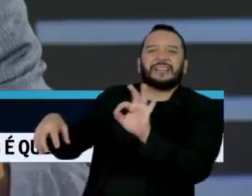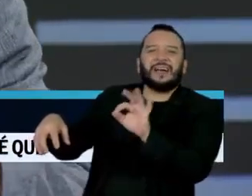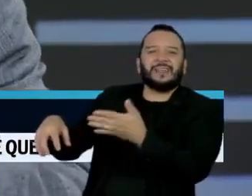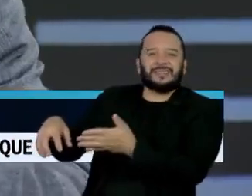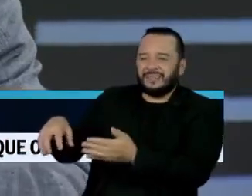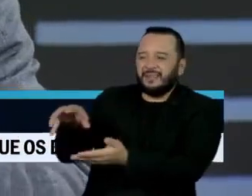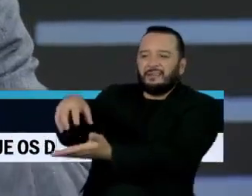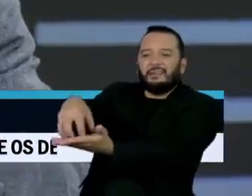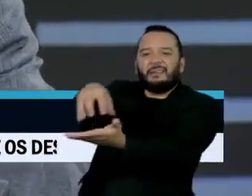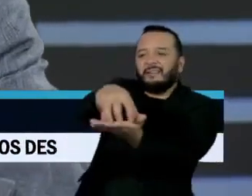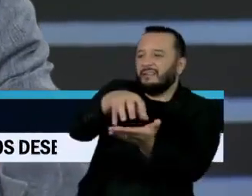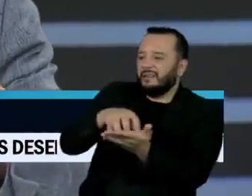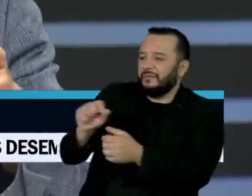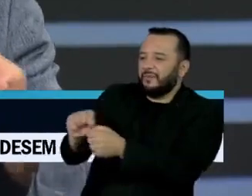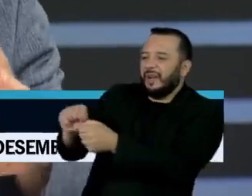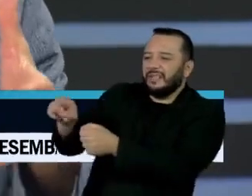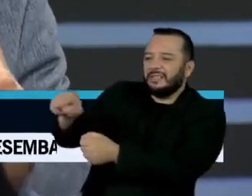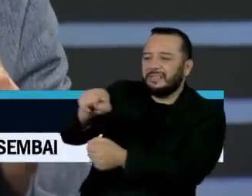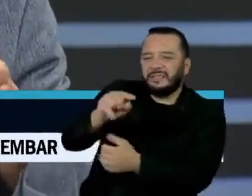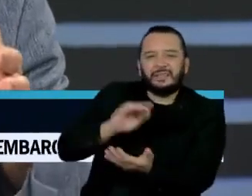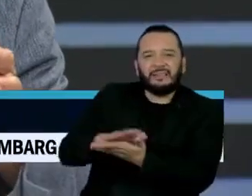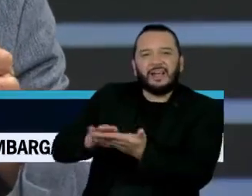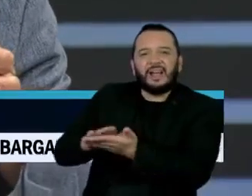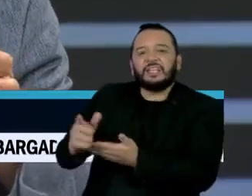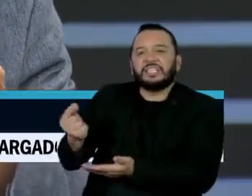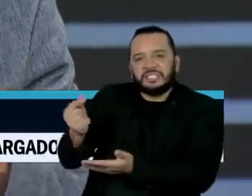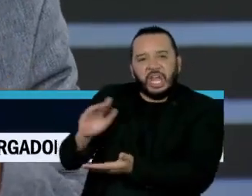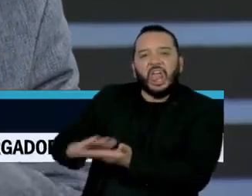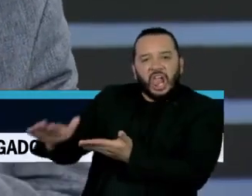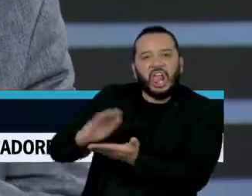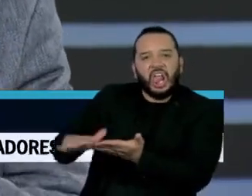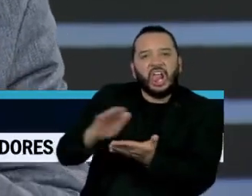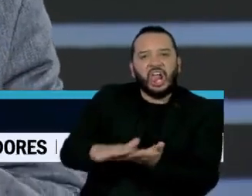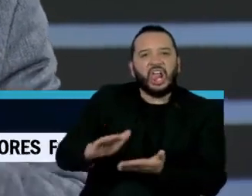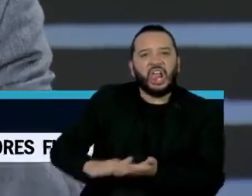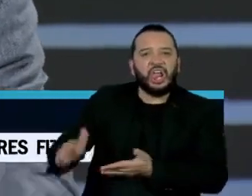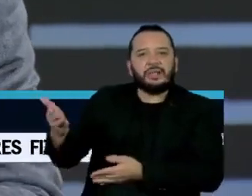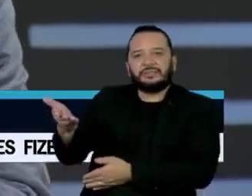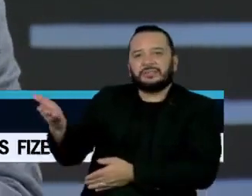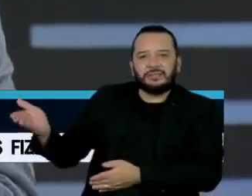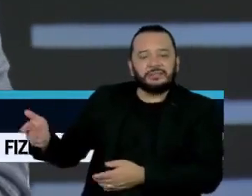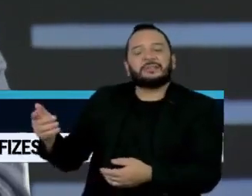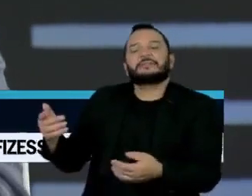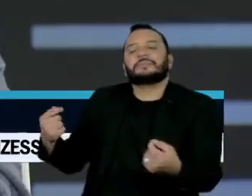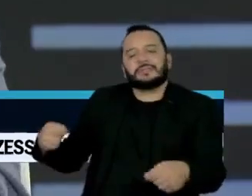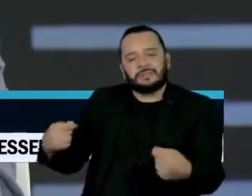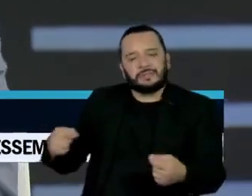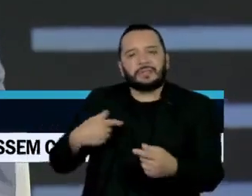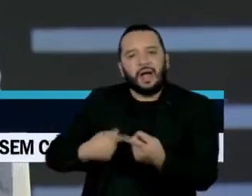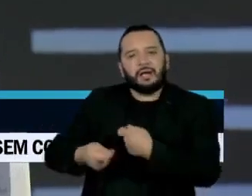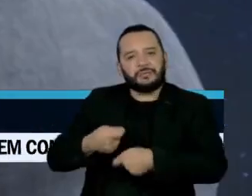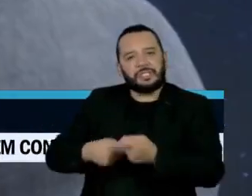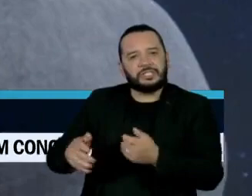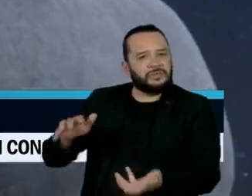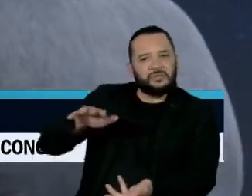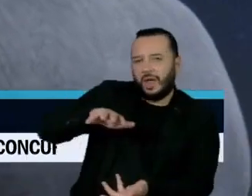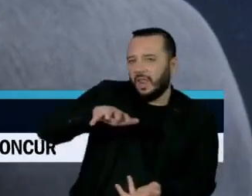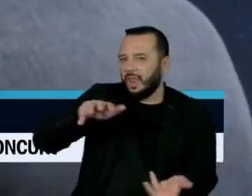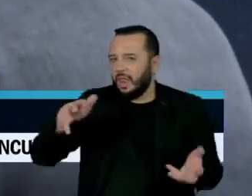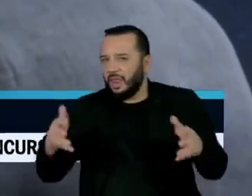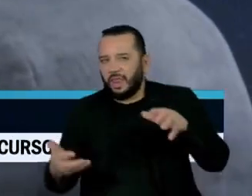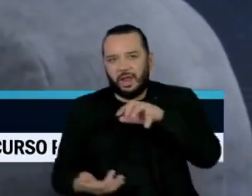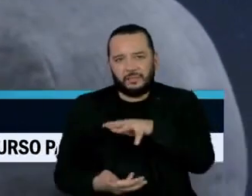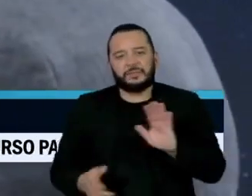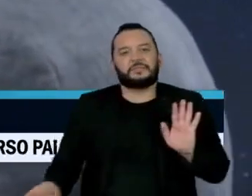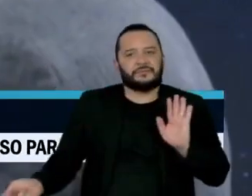cabides de emprego, e precisaria fazer uma reforma administrativa de verdade,